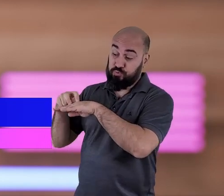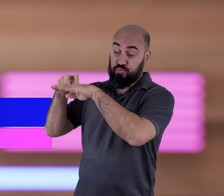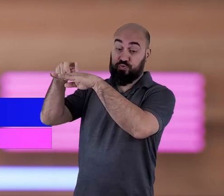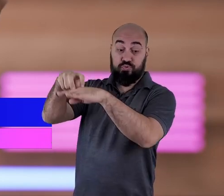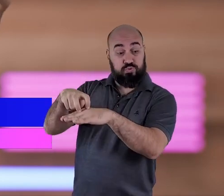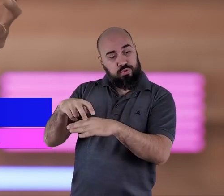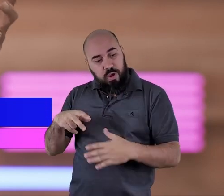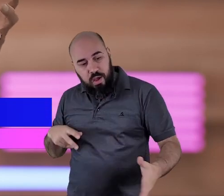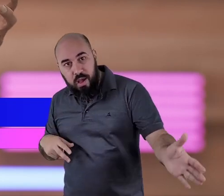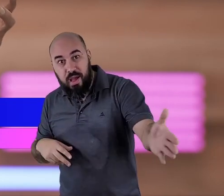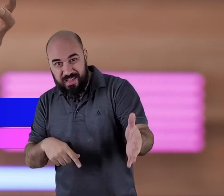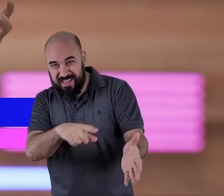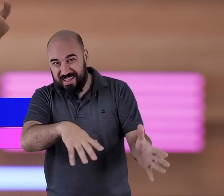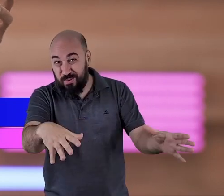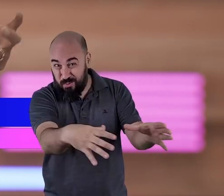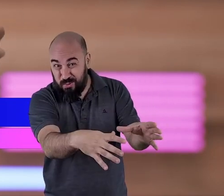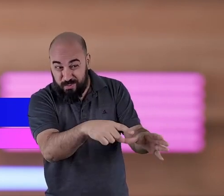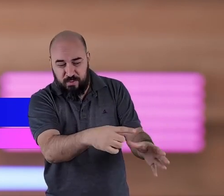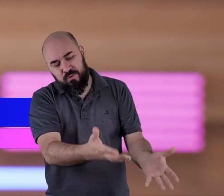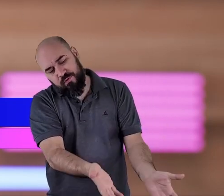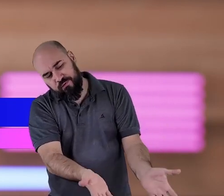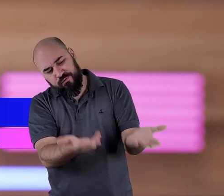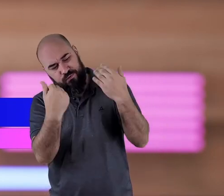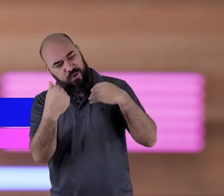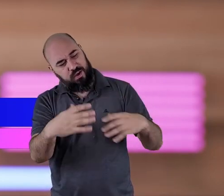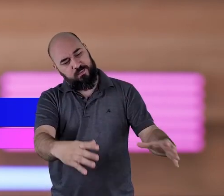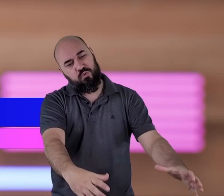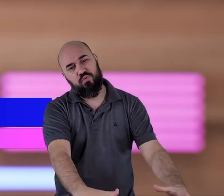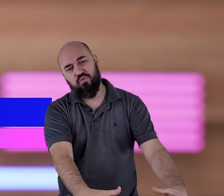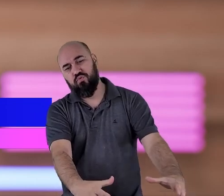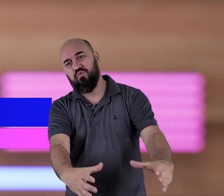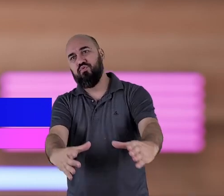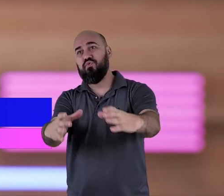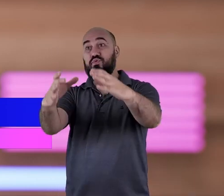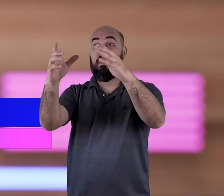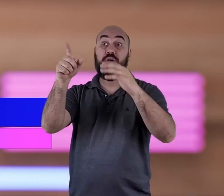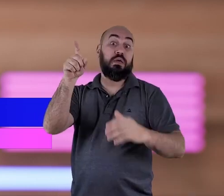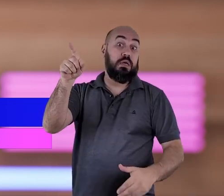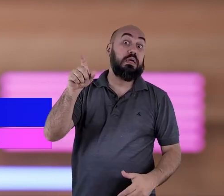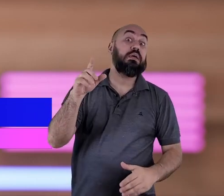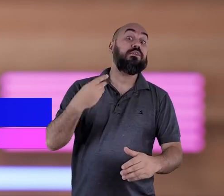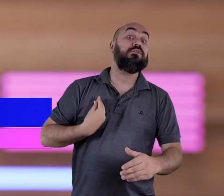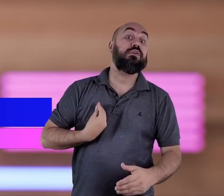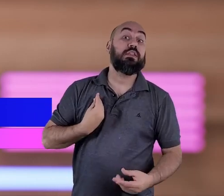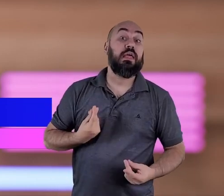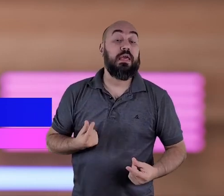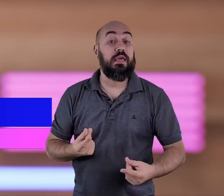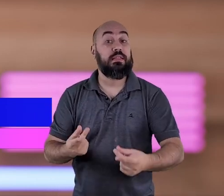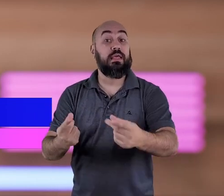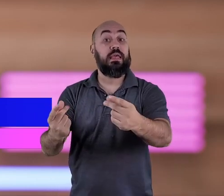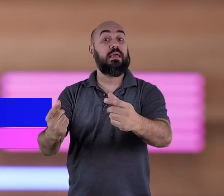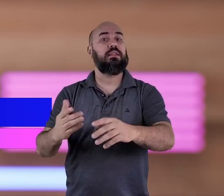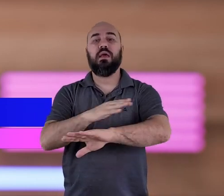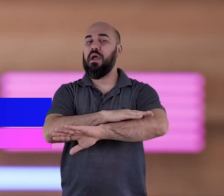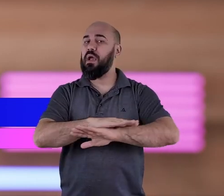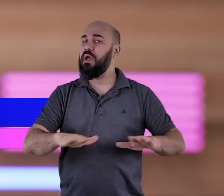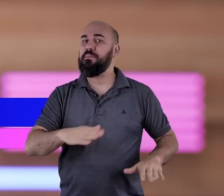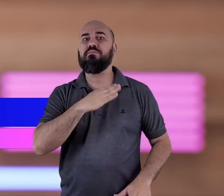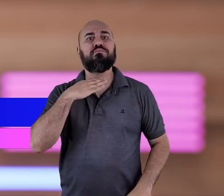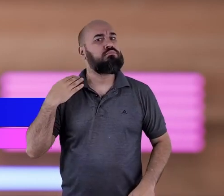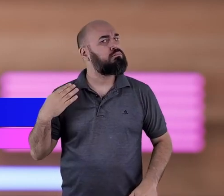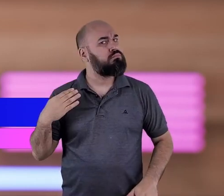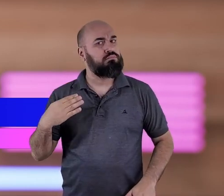despertar os salvos que já morreram e assim viverem eternamente e nunca mais